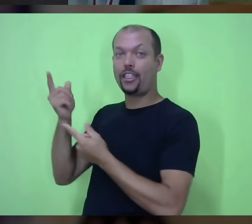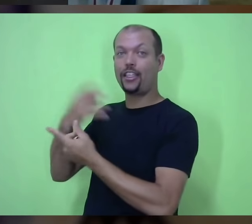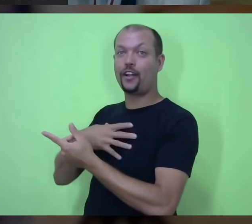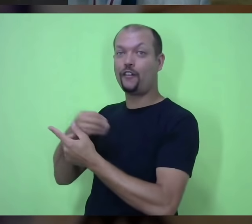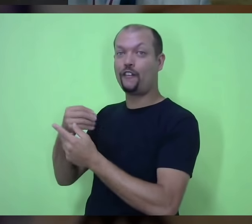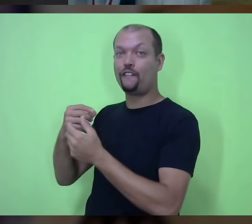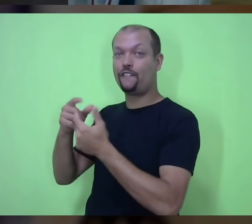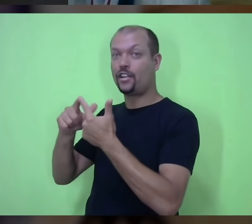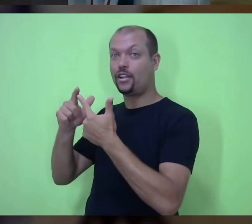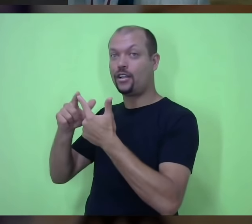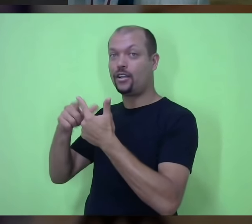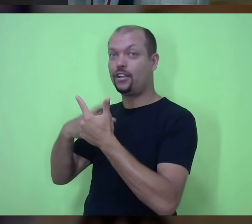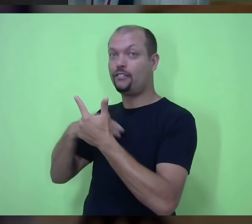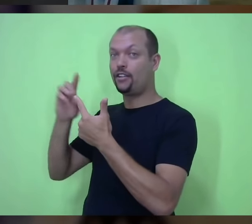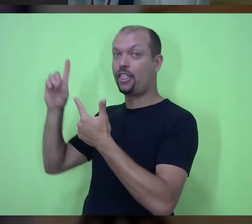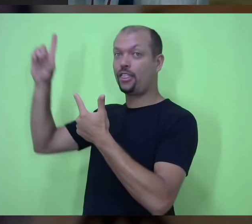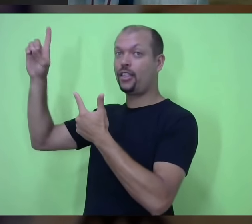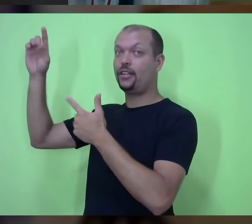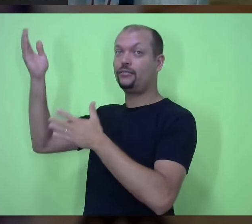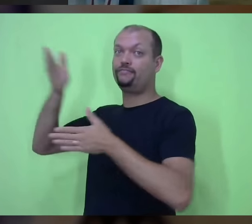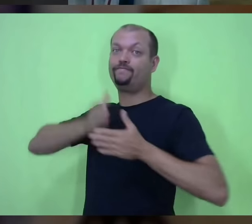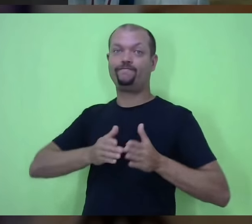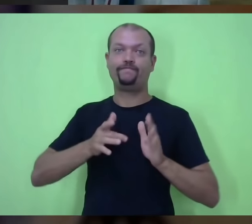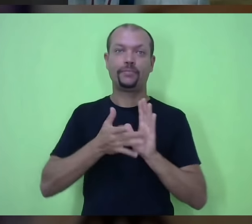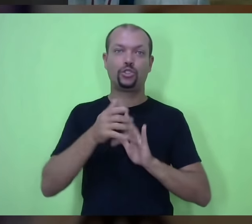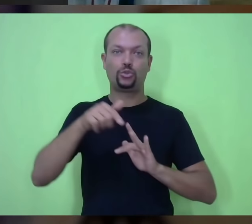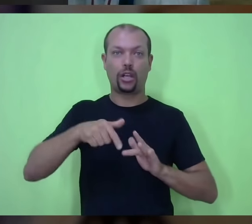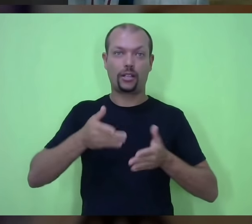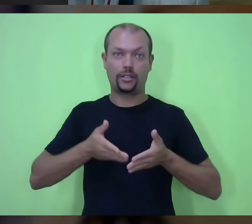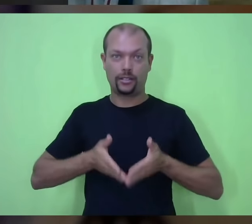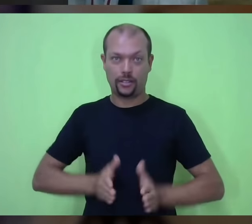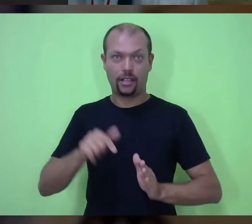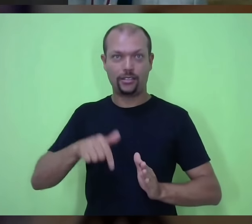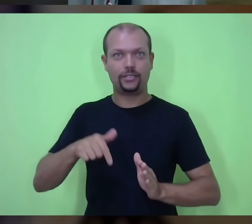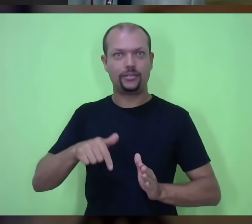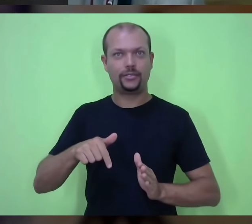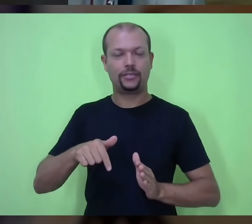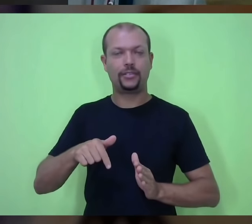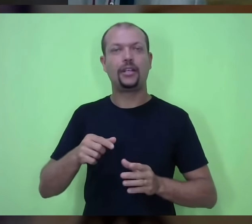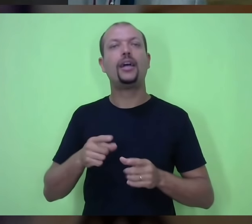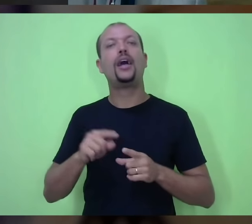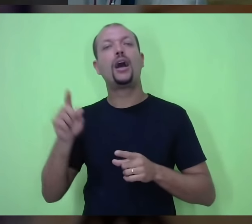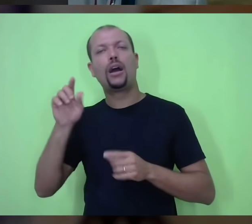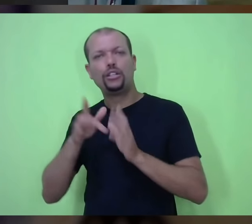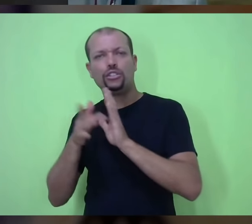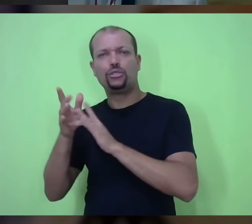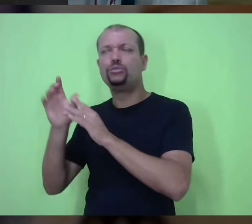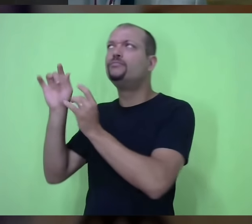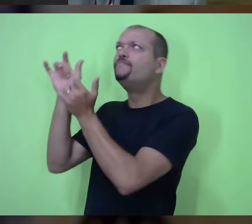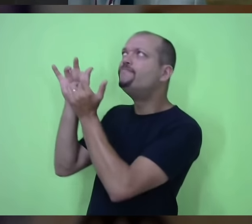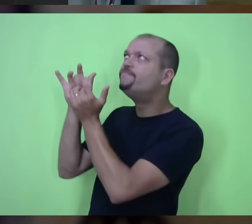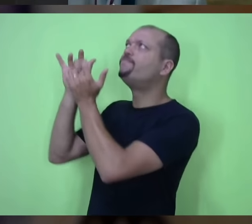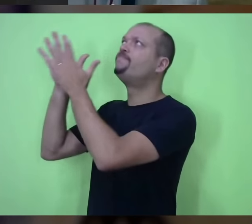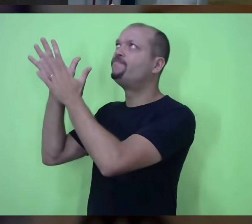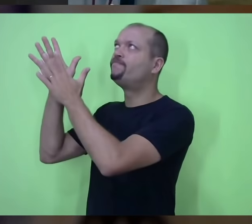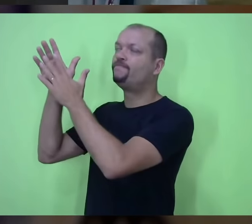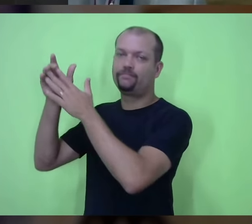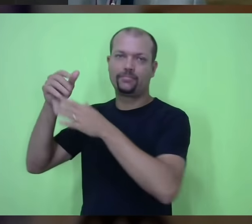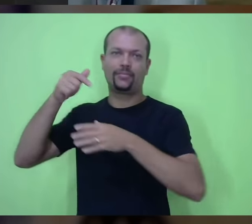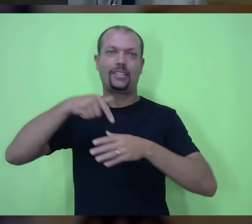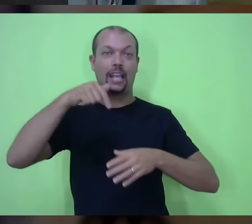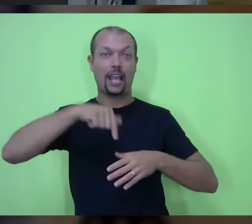segunda pessoa da divindade, e ele se torna Jesus aqui na Terra. Quando ele sai do céu e ele